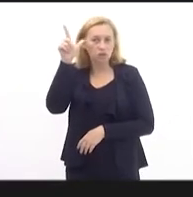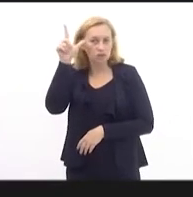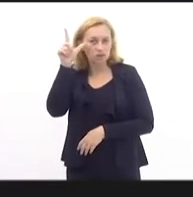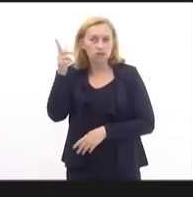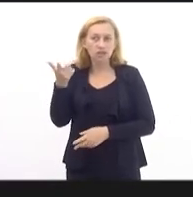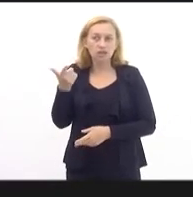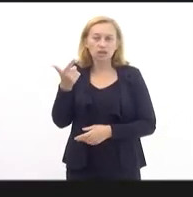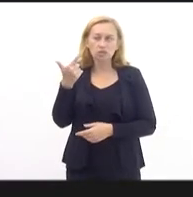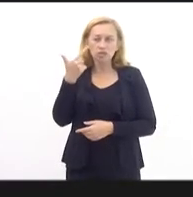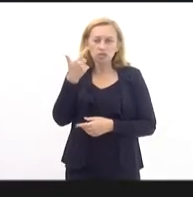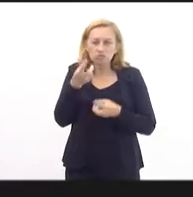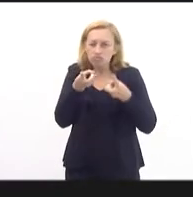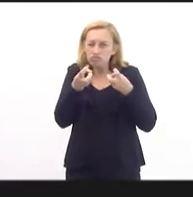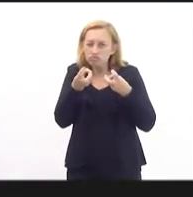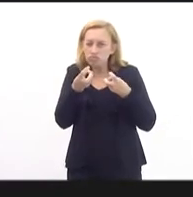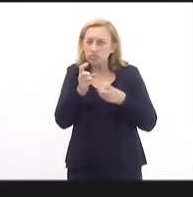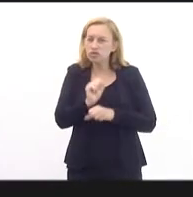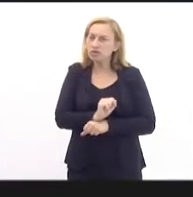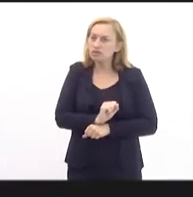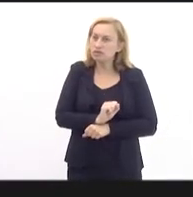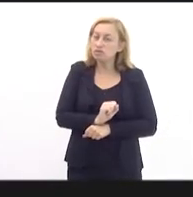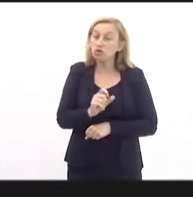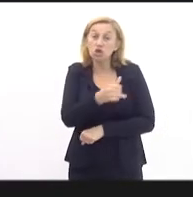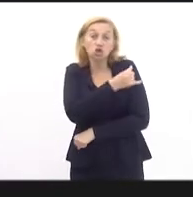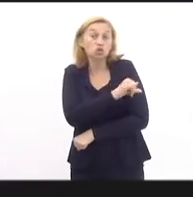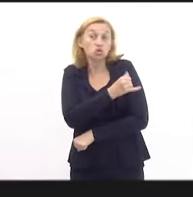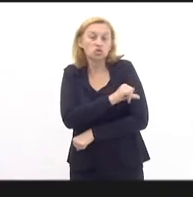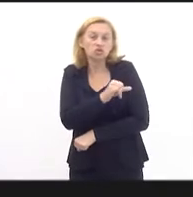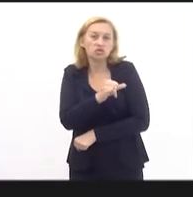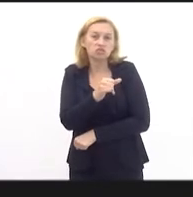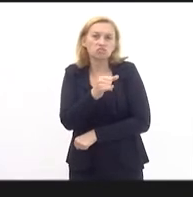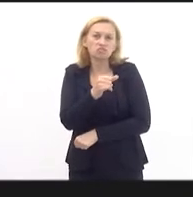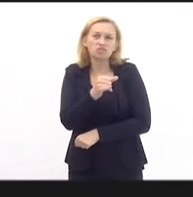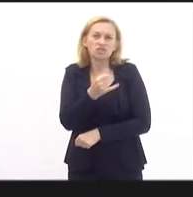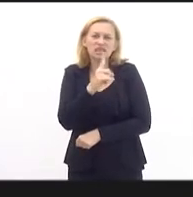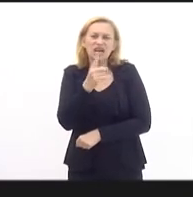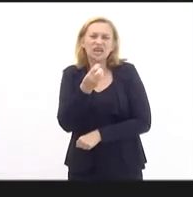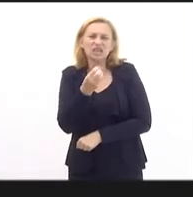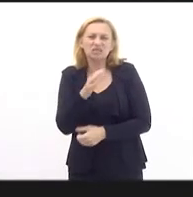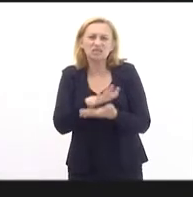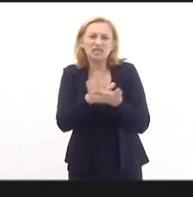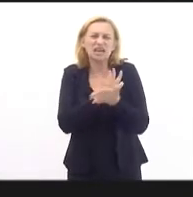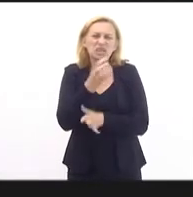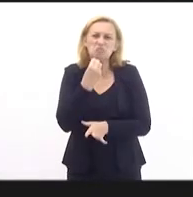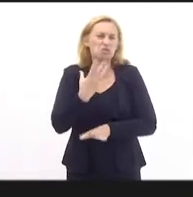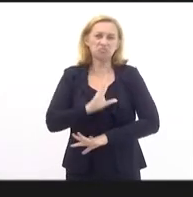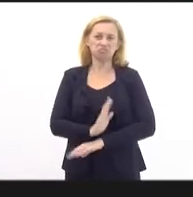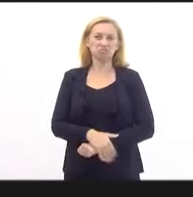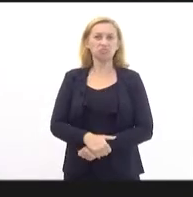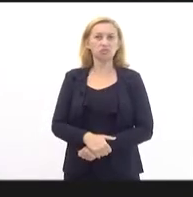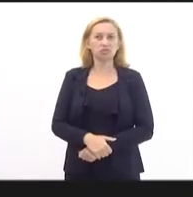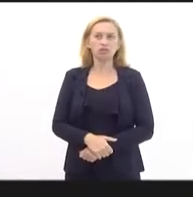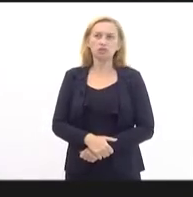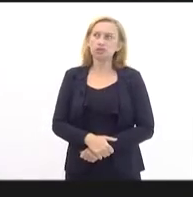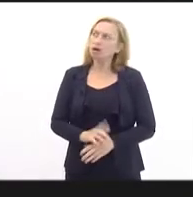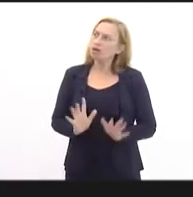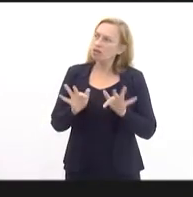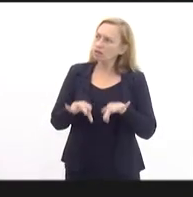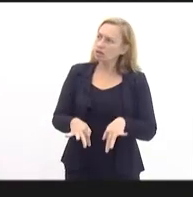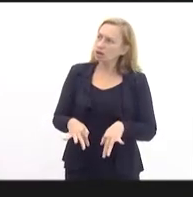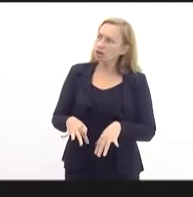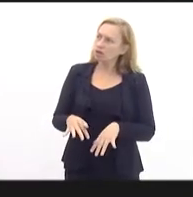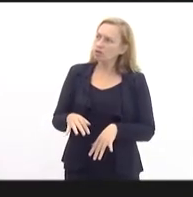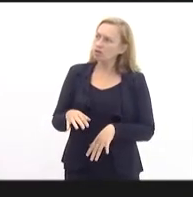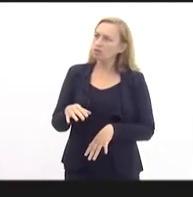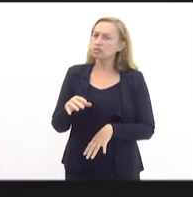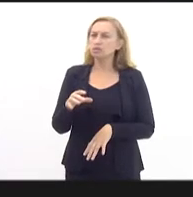tem é que o Rio de Janeiro nada presta. É impressionante, né? Eu tive esse final de semana